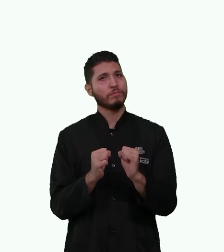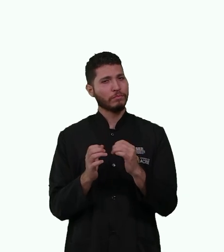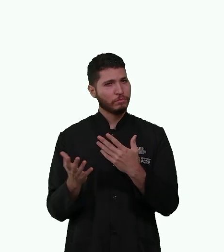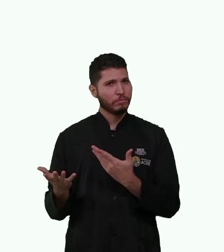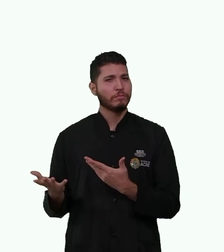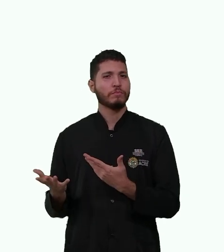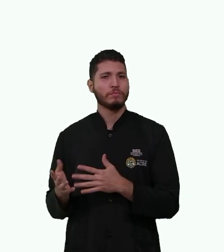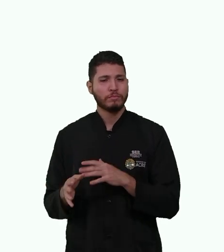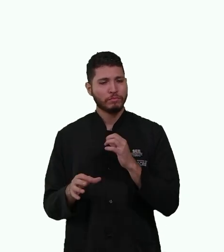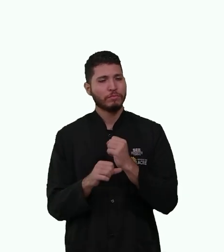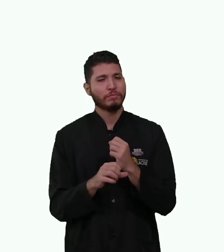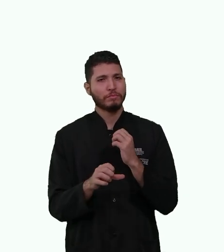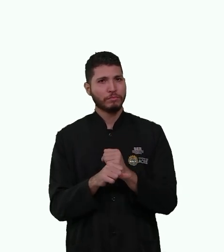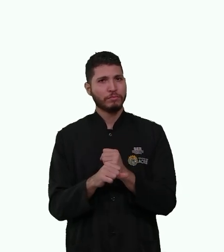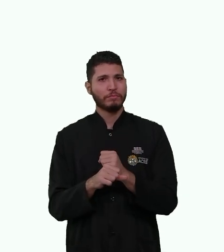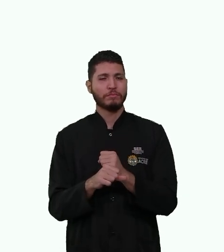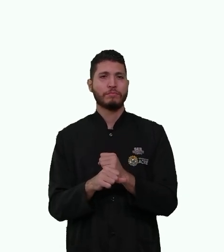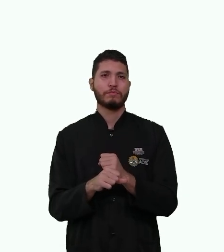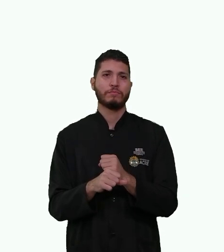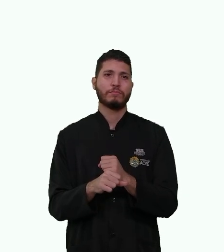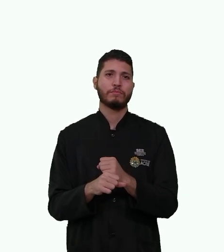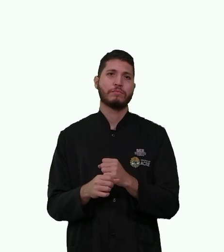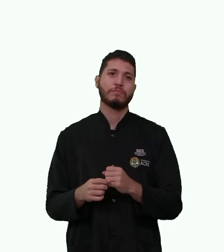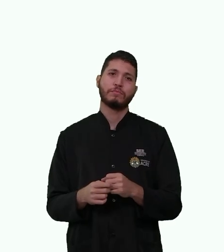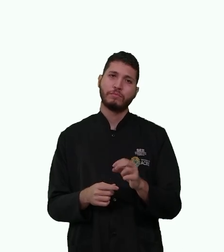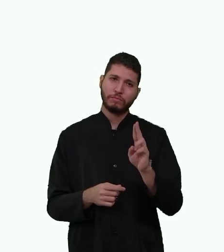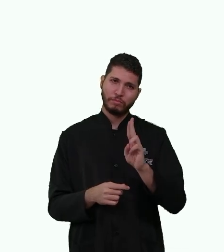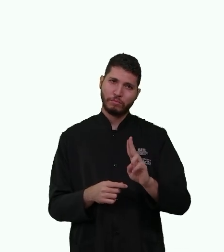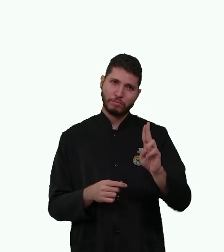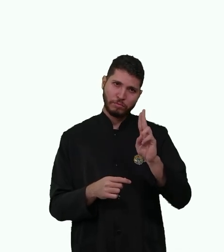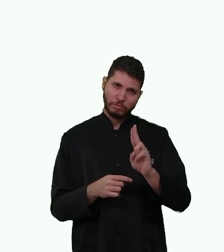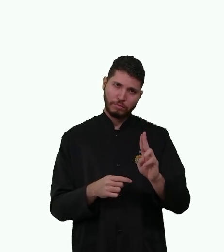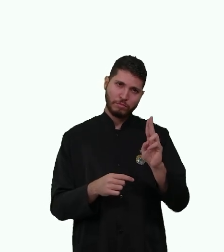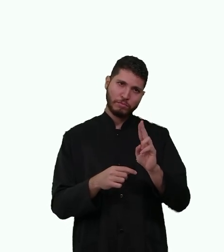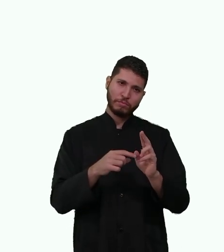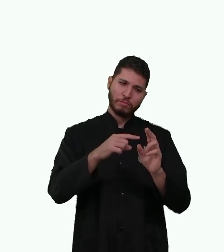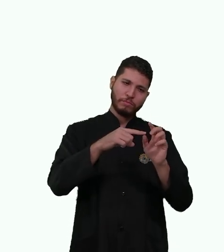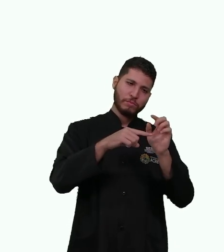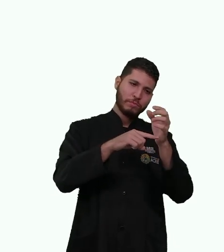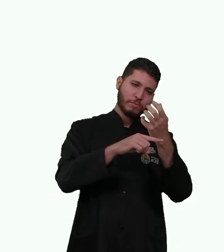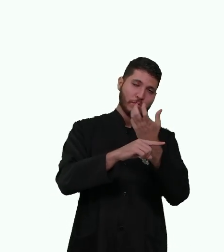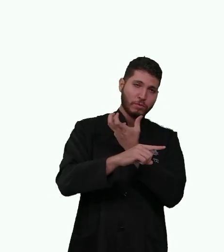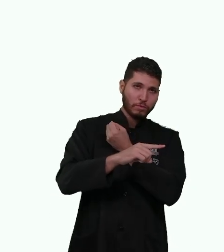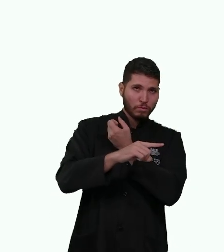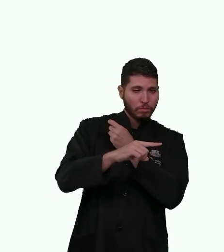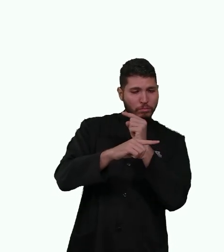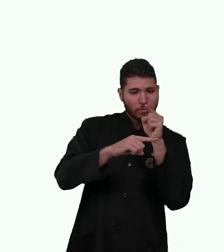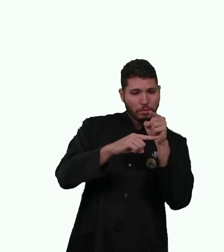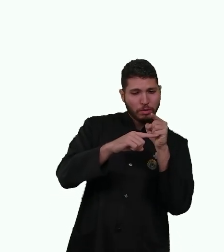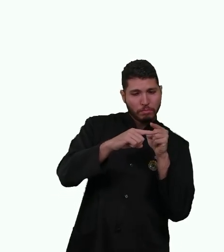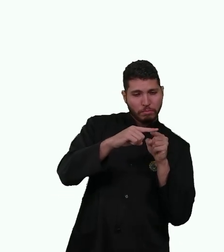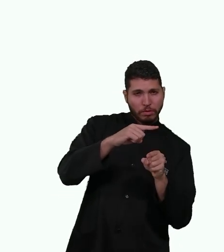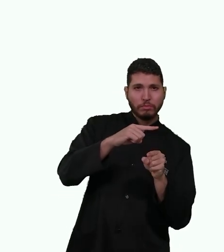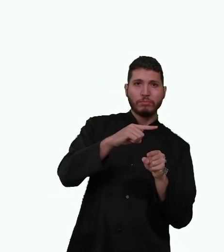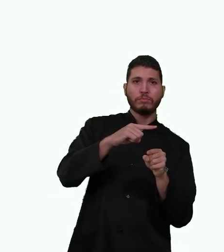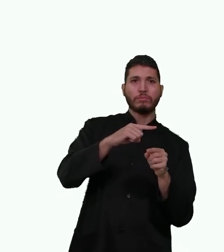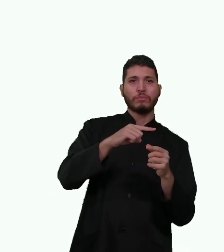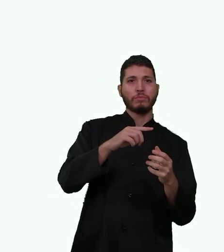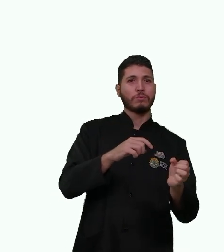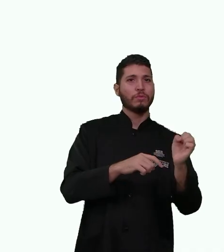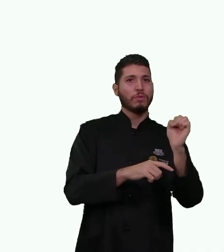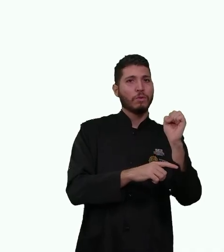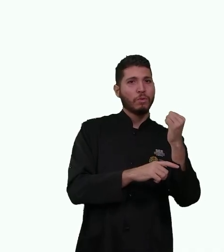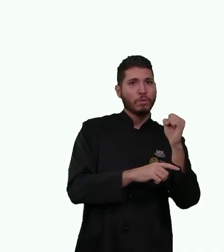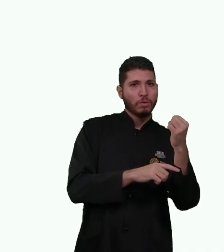essa porcentagem como um valor pela fração, multiplicação do valor pela fração. Então, quando eu digo 8% de